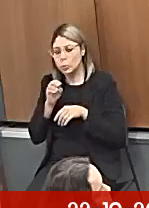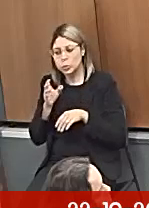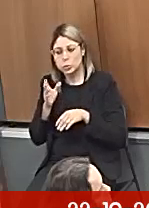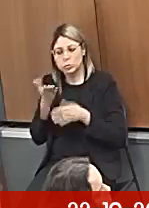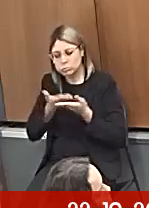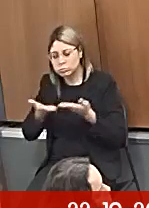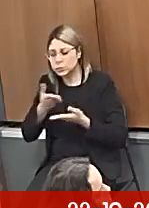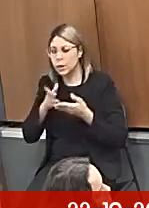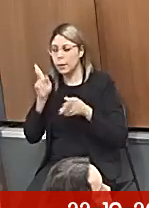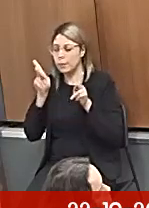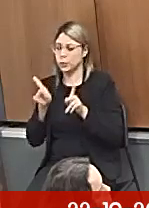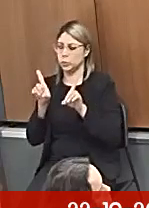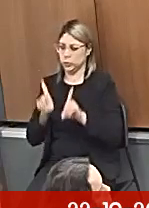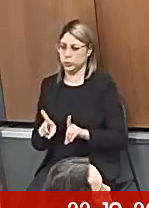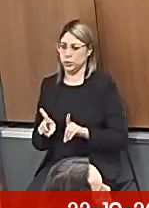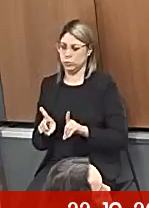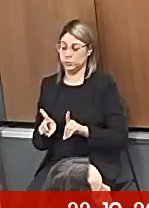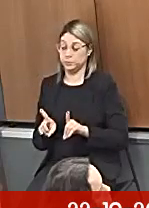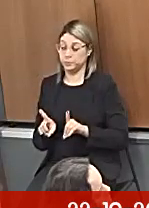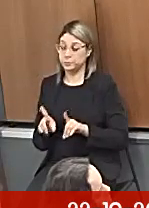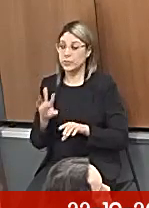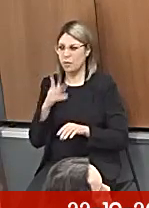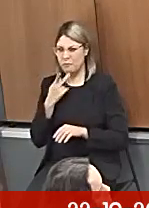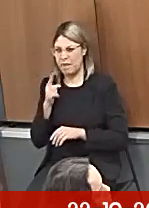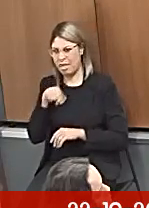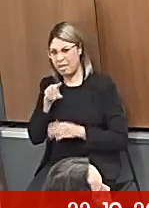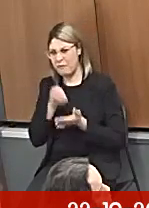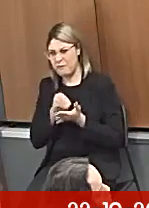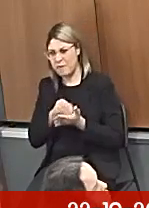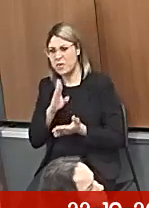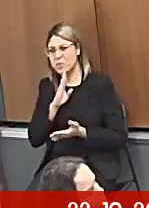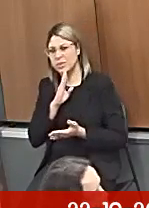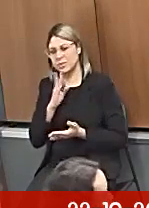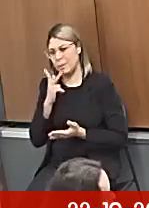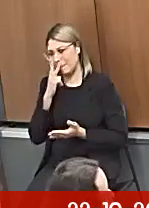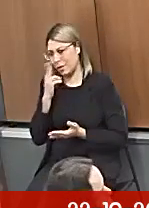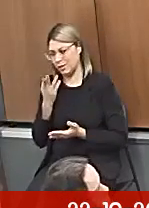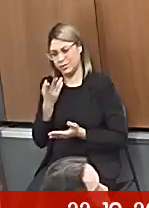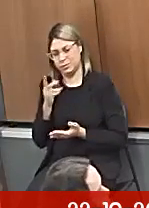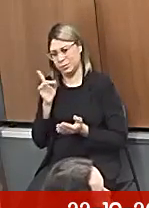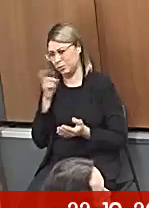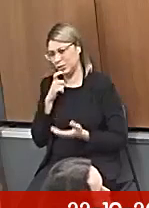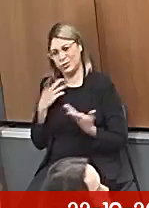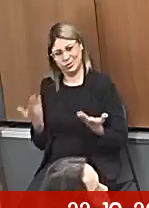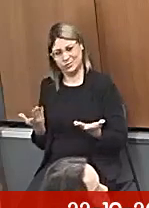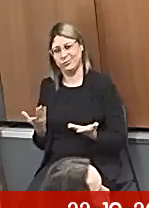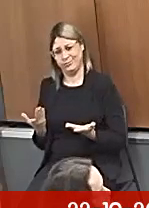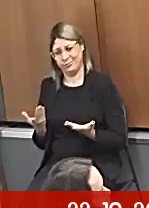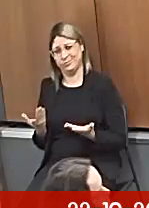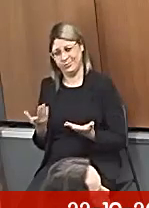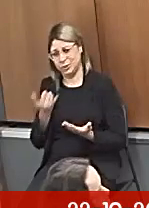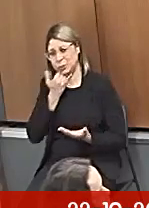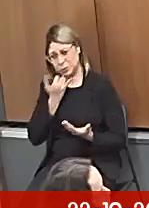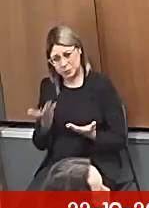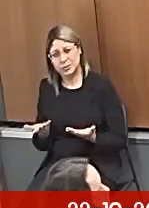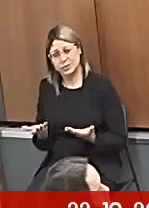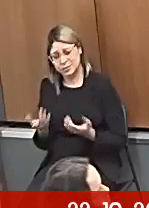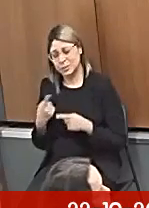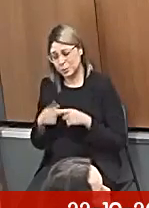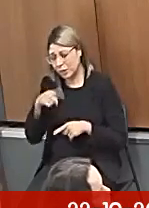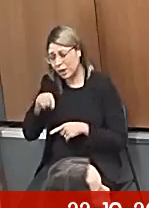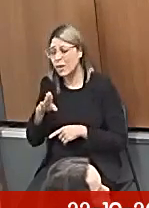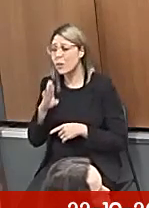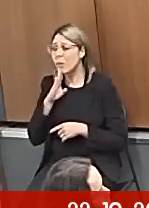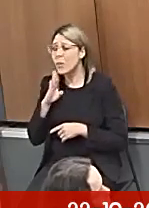Então, quando fala que é desconhecimento, isso é balela, desculpa a palavra, porque eles têm conhecimento. Eles